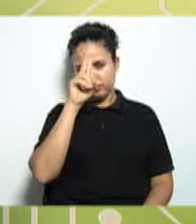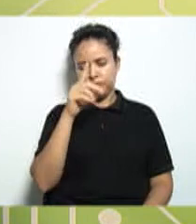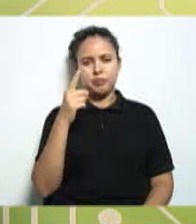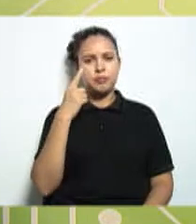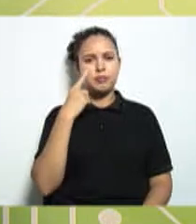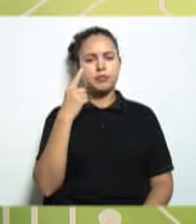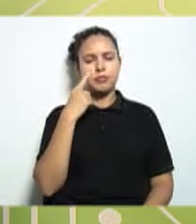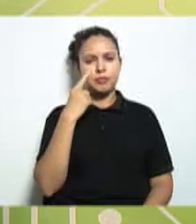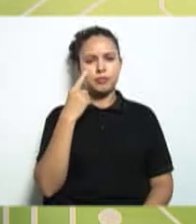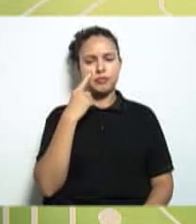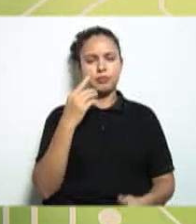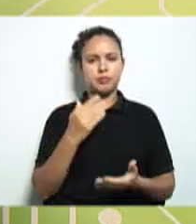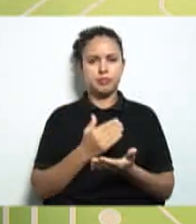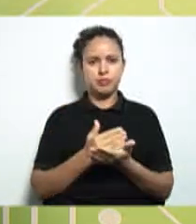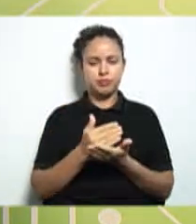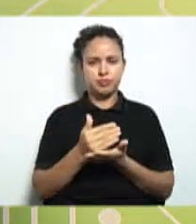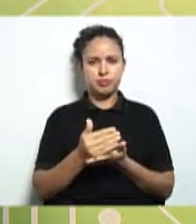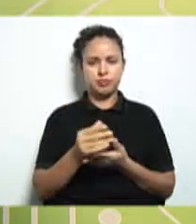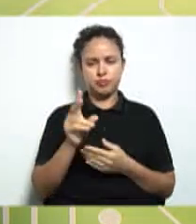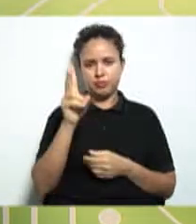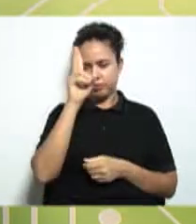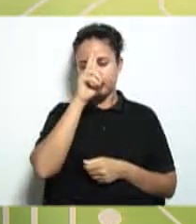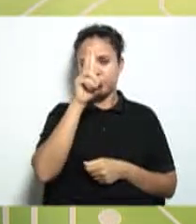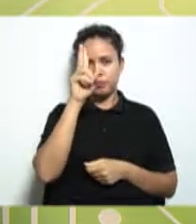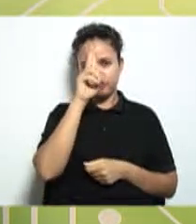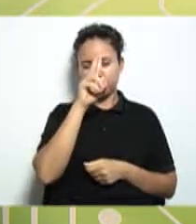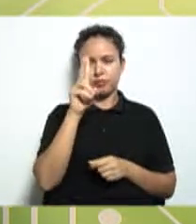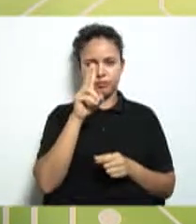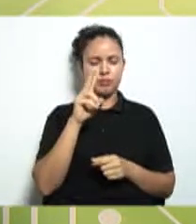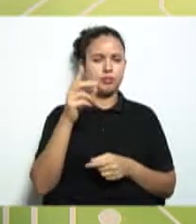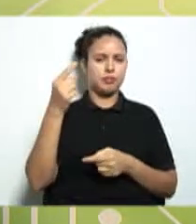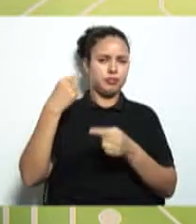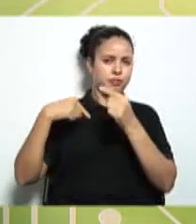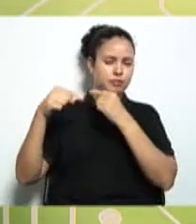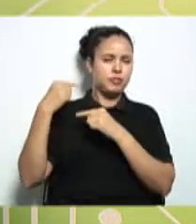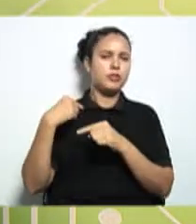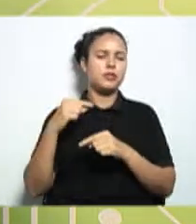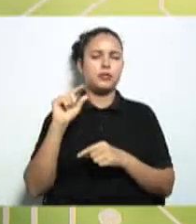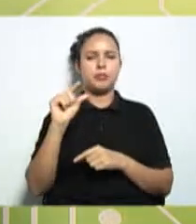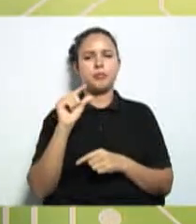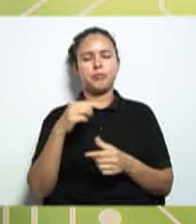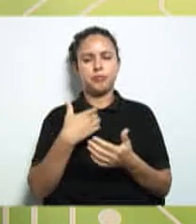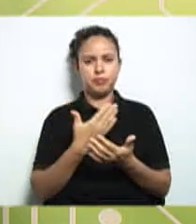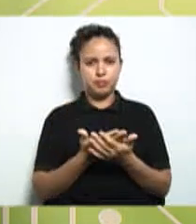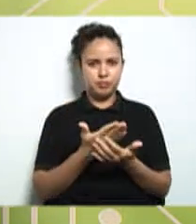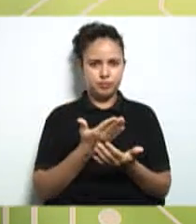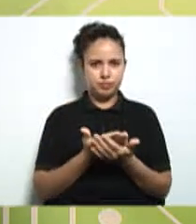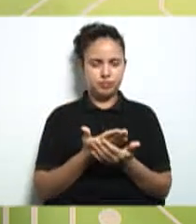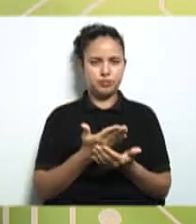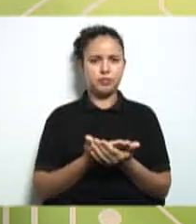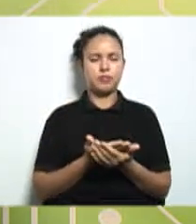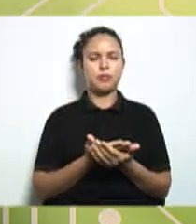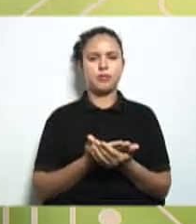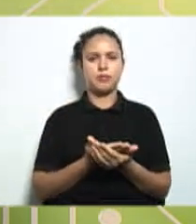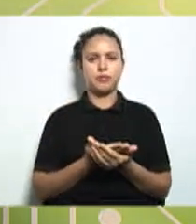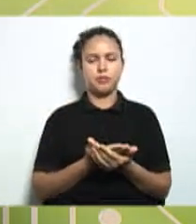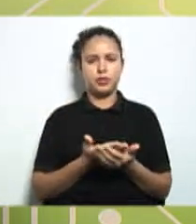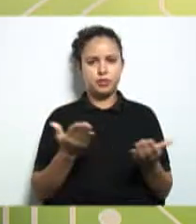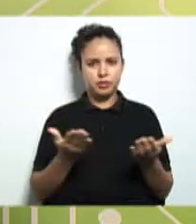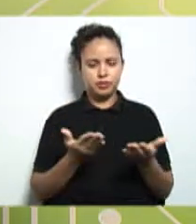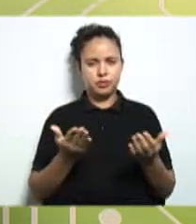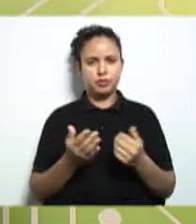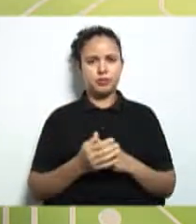vamos então rever um pouco daquilo que nós vimos durante toda essa